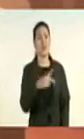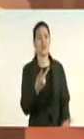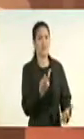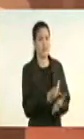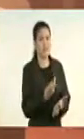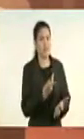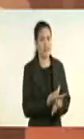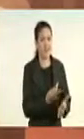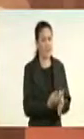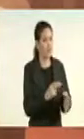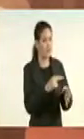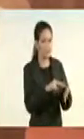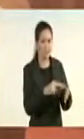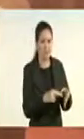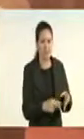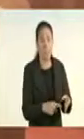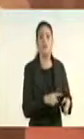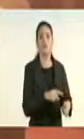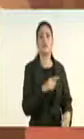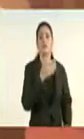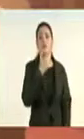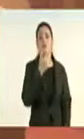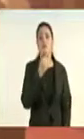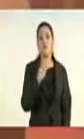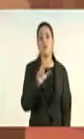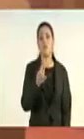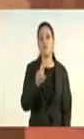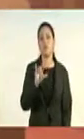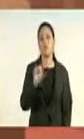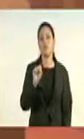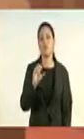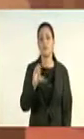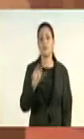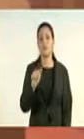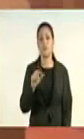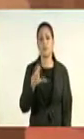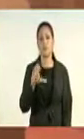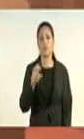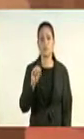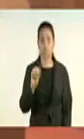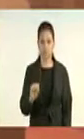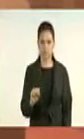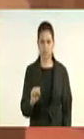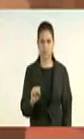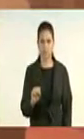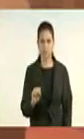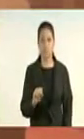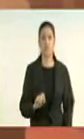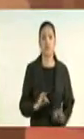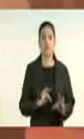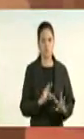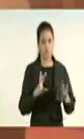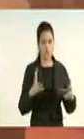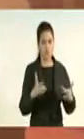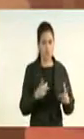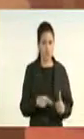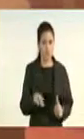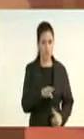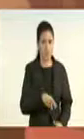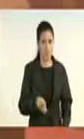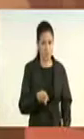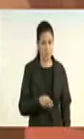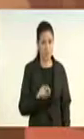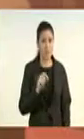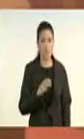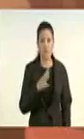nomeação do senhor Luiz Carlos Oliveira Silva, todos vocês aqui, que têm a pouca noção de direito,